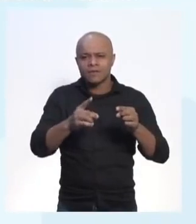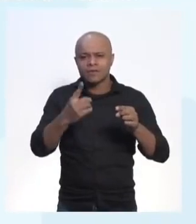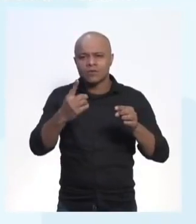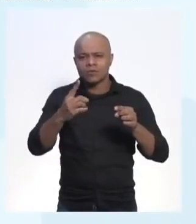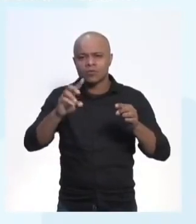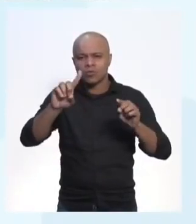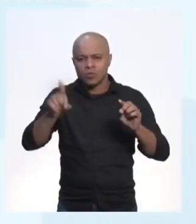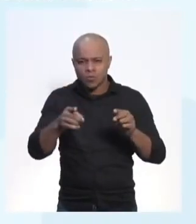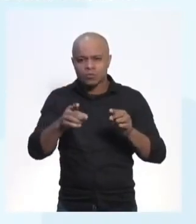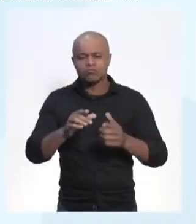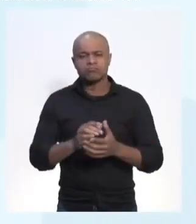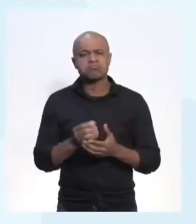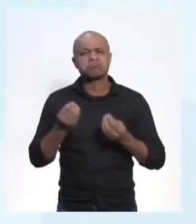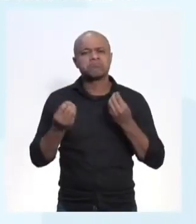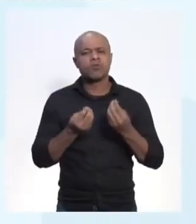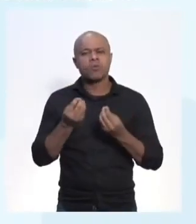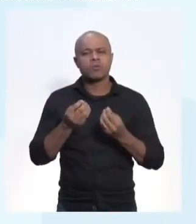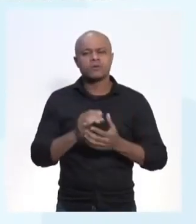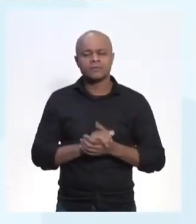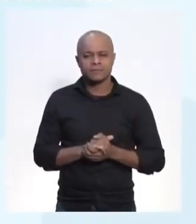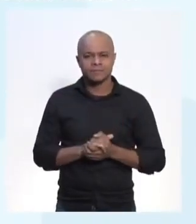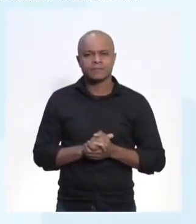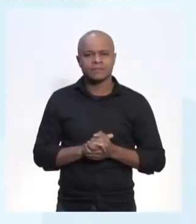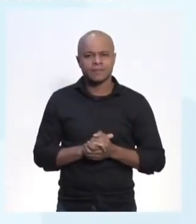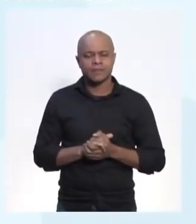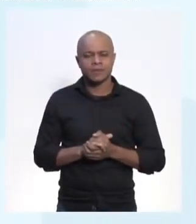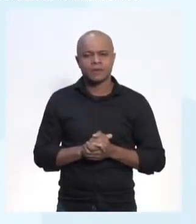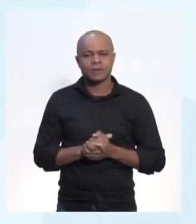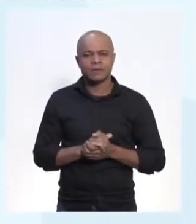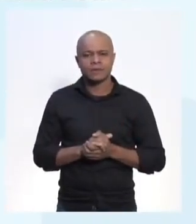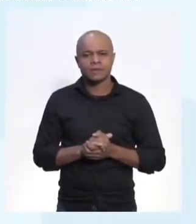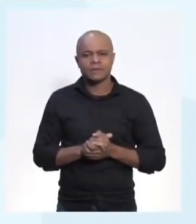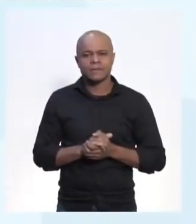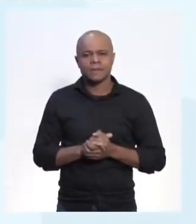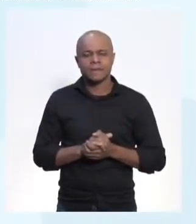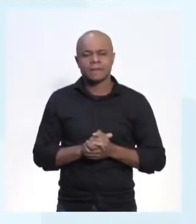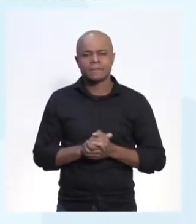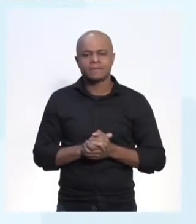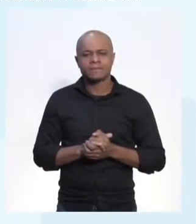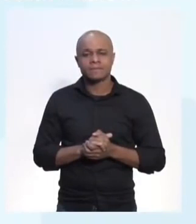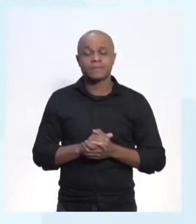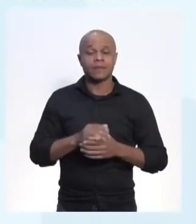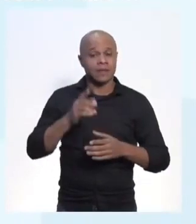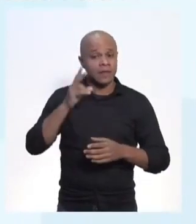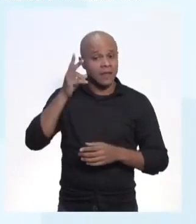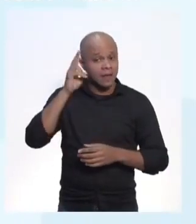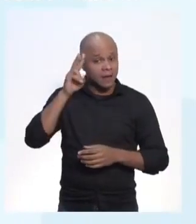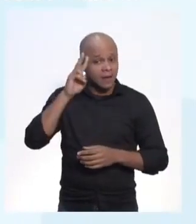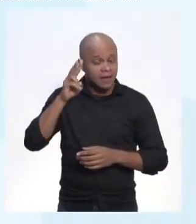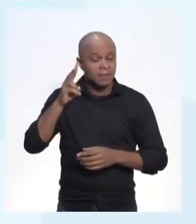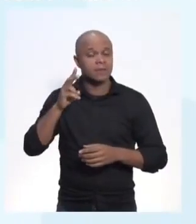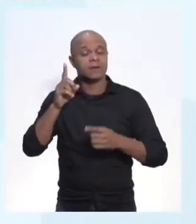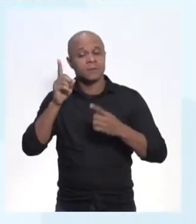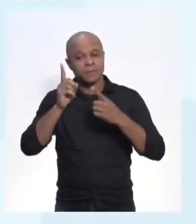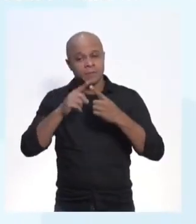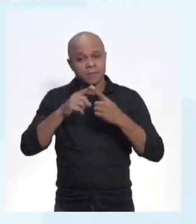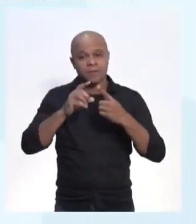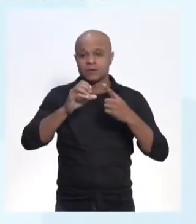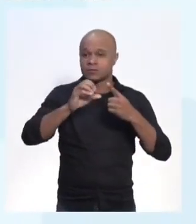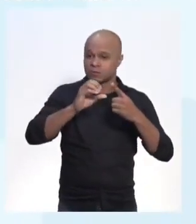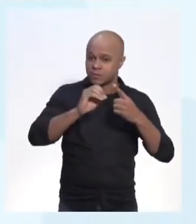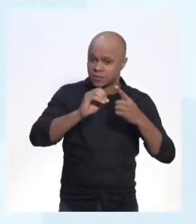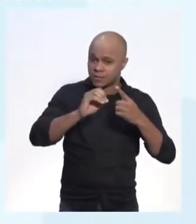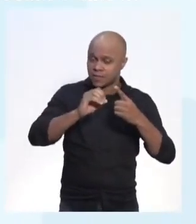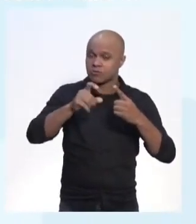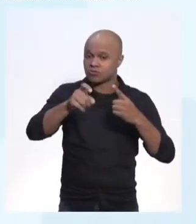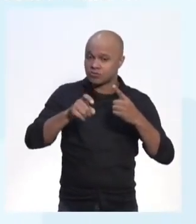é se encontrar. As duas passam por esse mesmo ponto. E 0 e 1, lembra a coordenada. O primeiro valor, que é o 0, é o